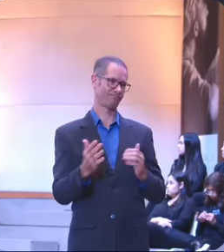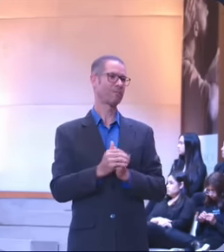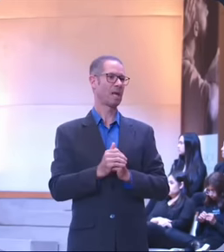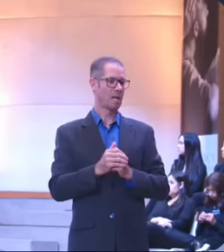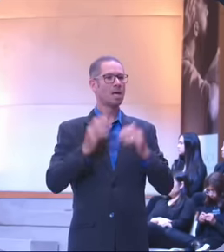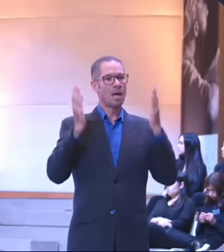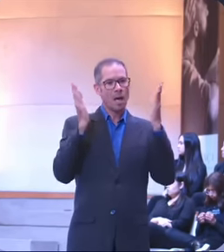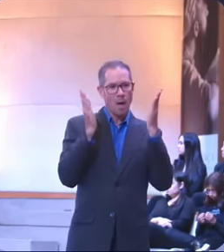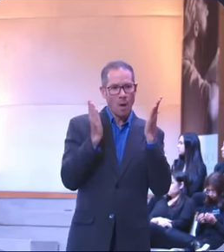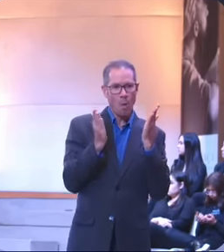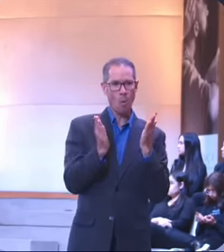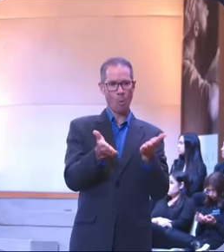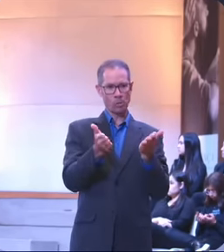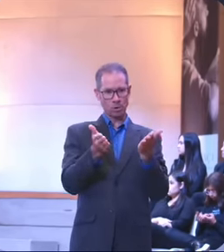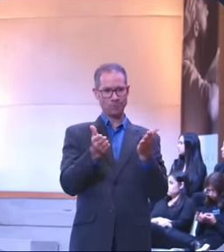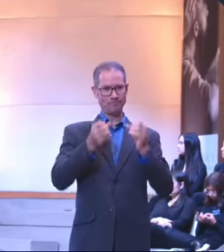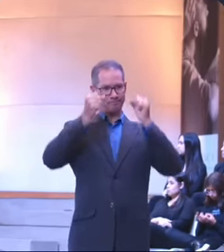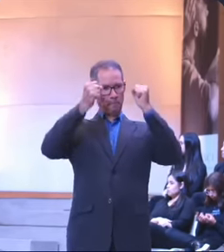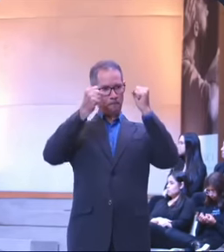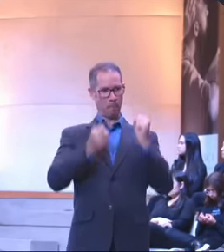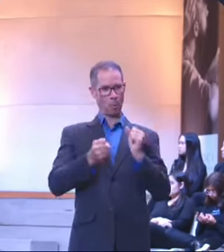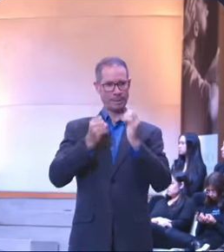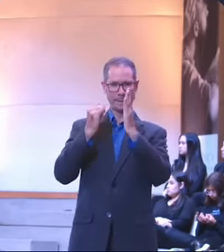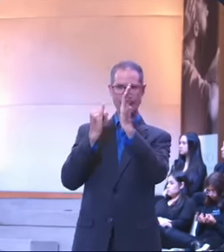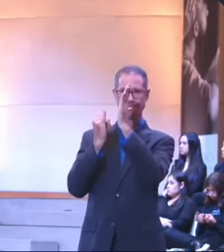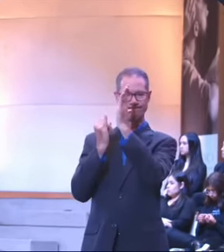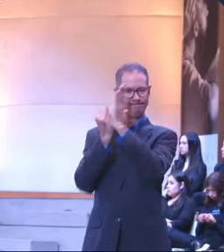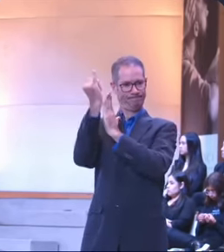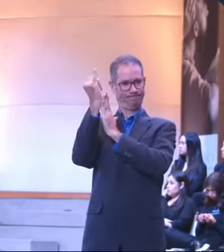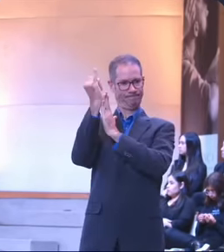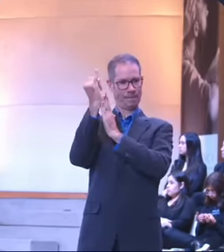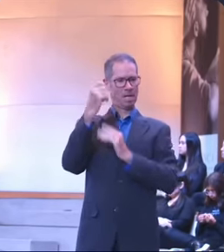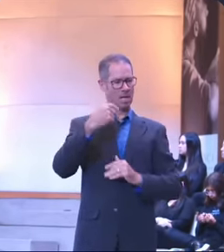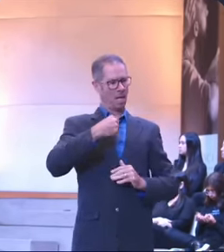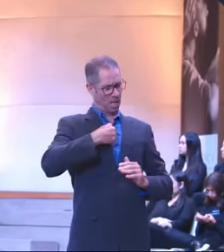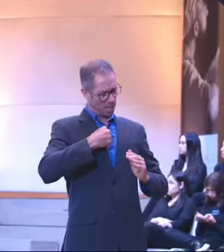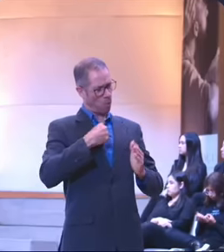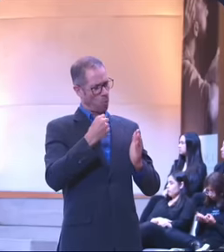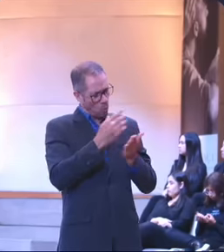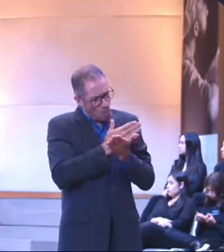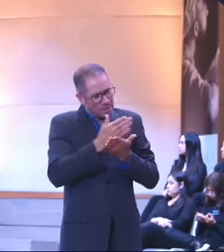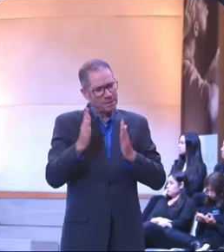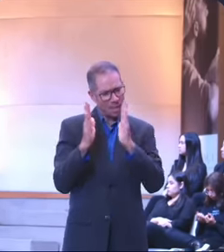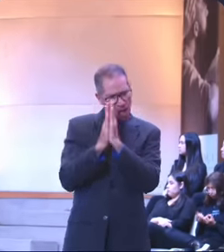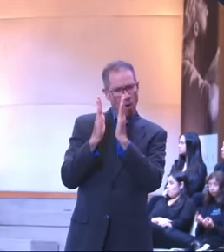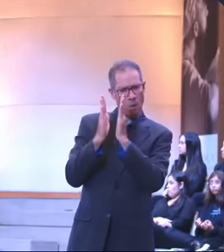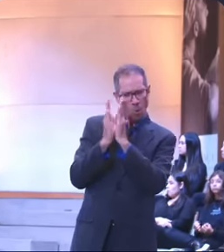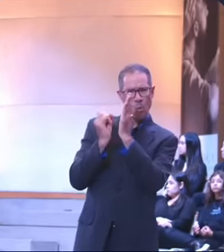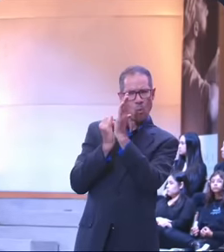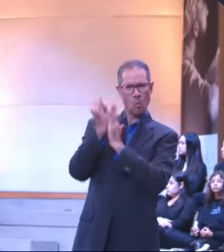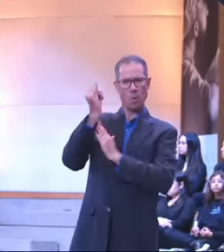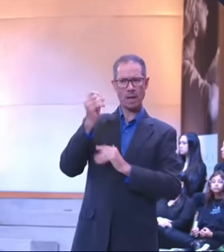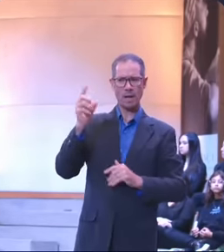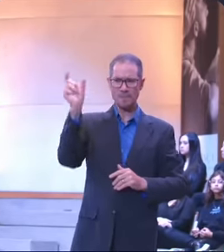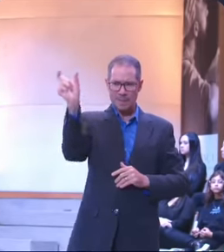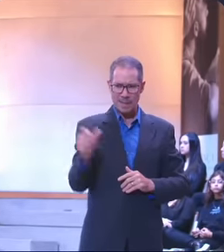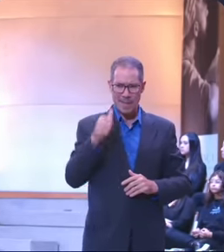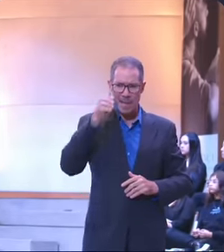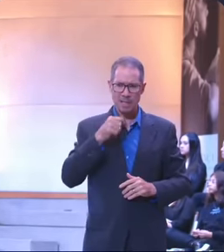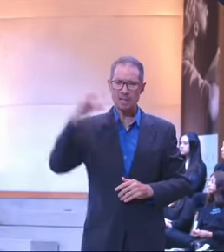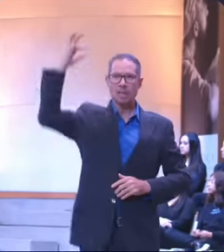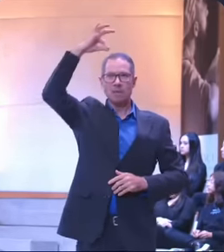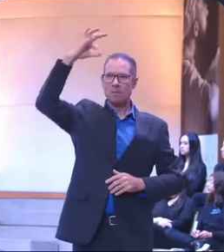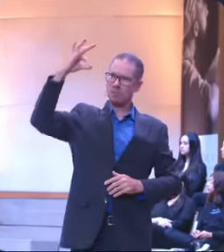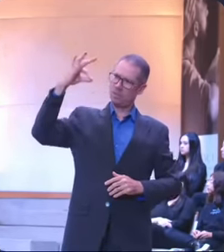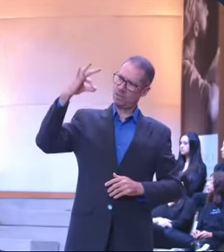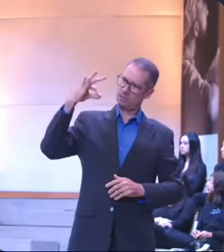E hoje eu vou falar sobre o poder da intercessão. E eu comecei a orar por ela. E aí o Espírito Santo falou assim,